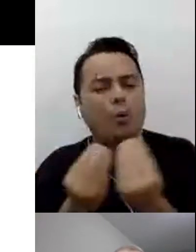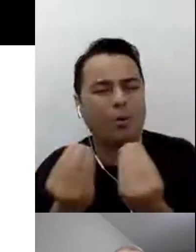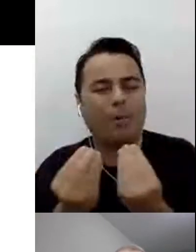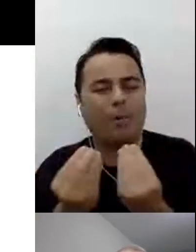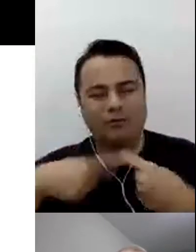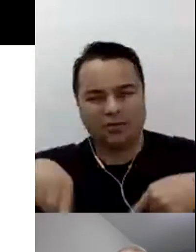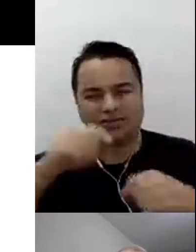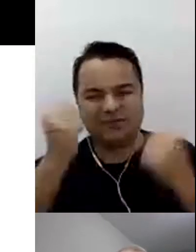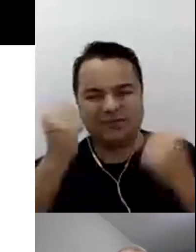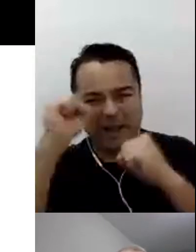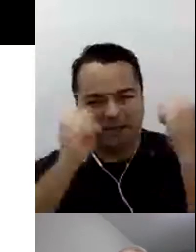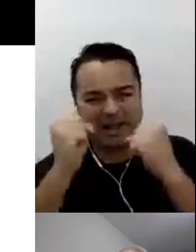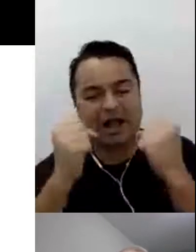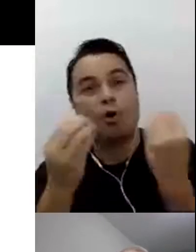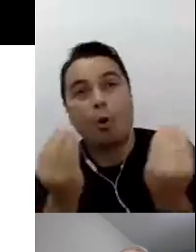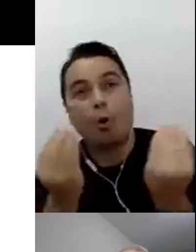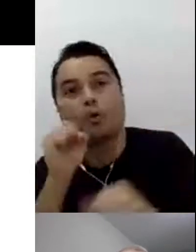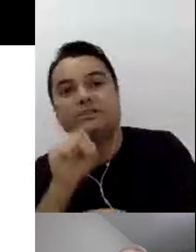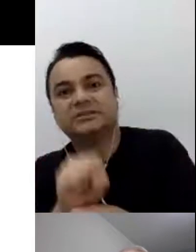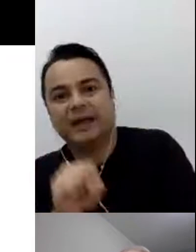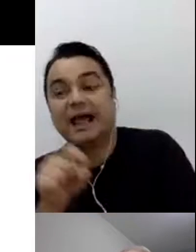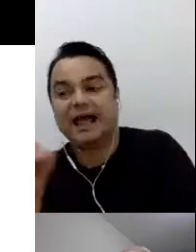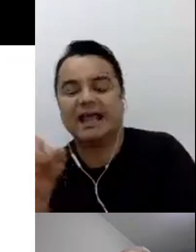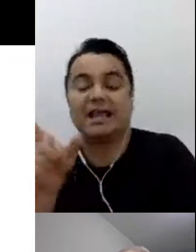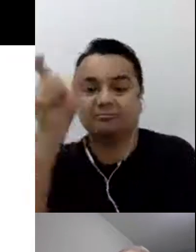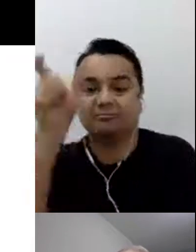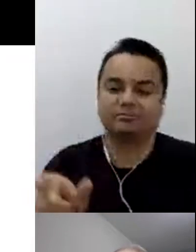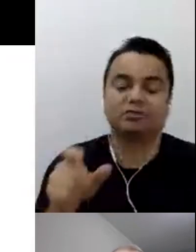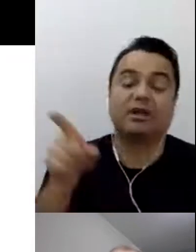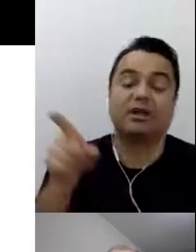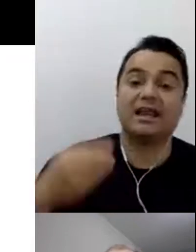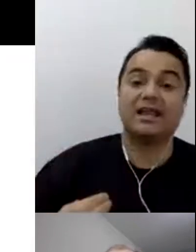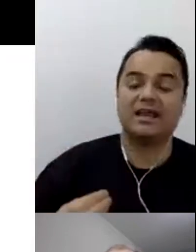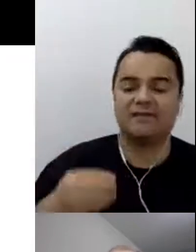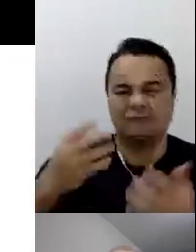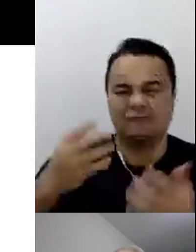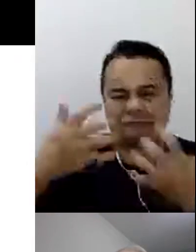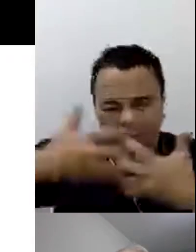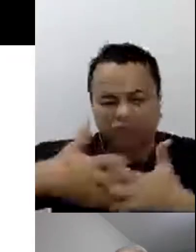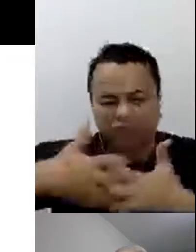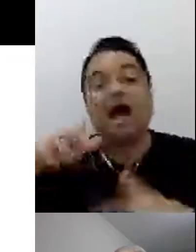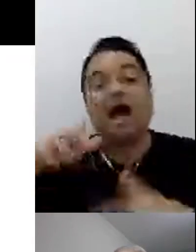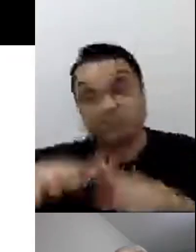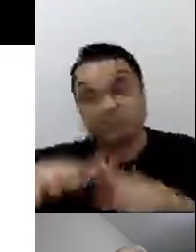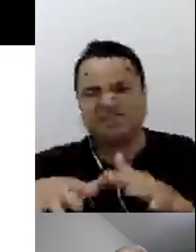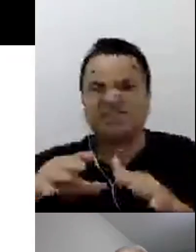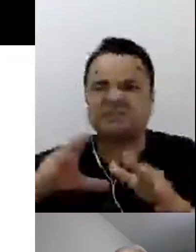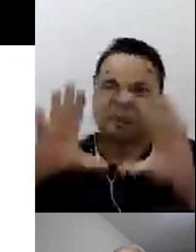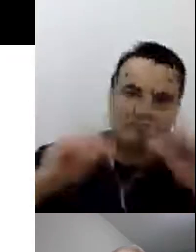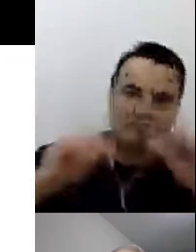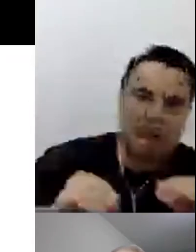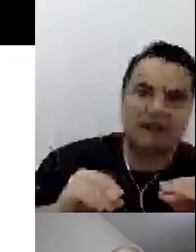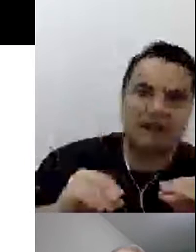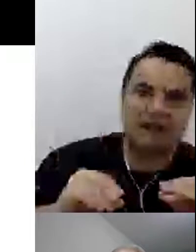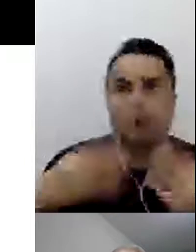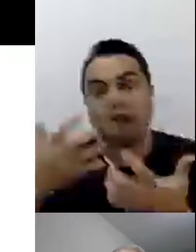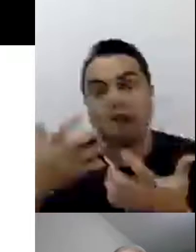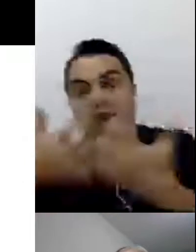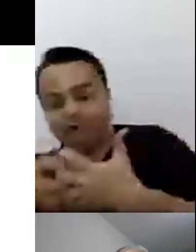nossa fábrica e como que a gente espera que ele vai se comportar ao longo de sua vida útil, compensando eventuais desvios funcionais e